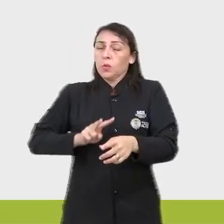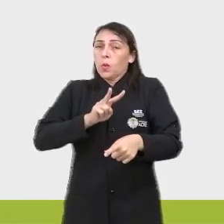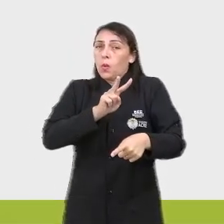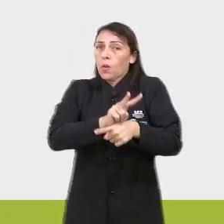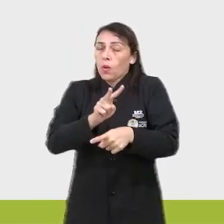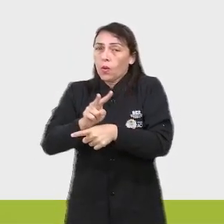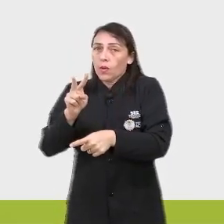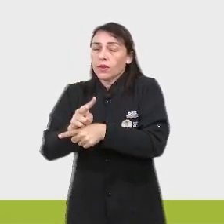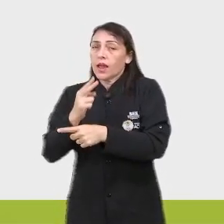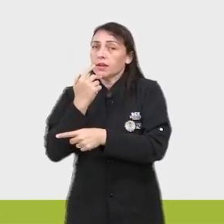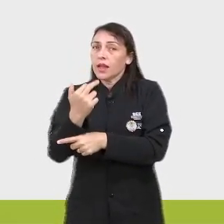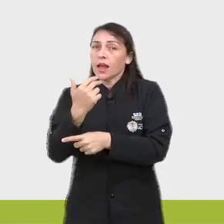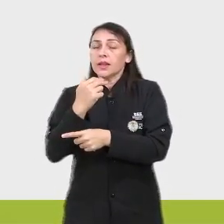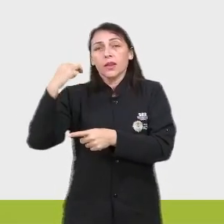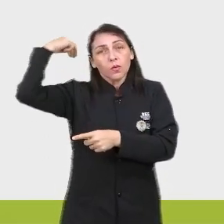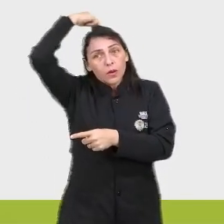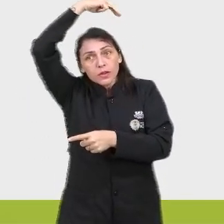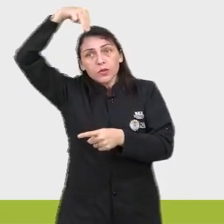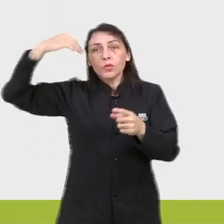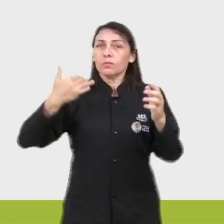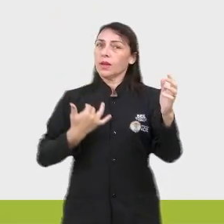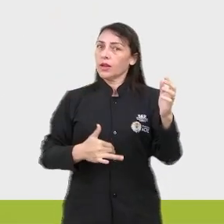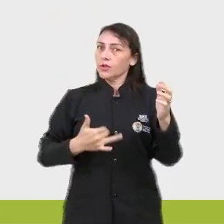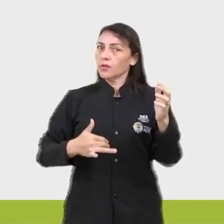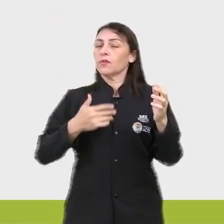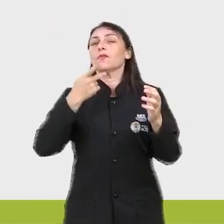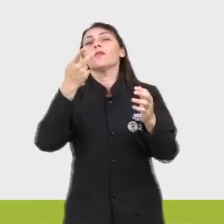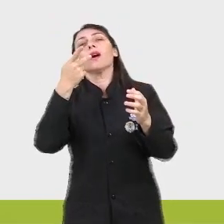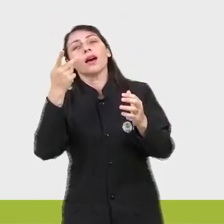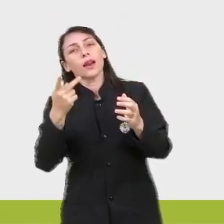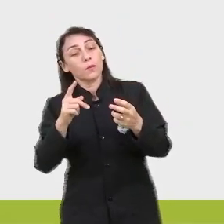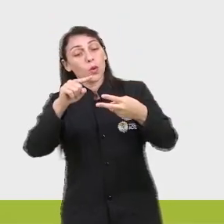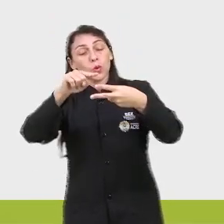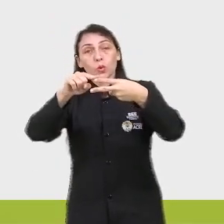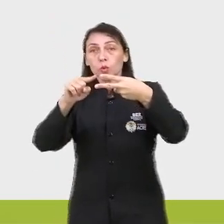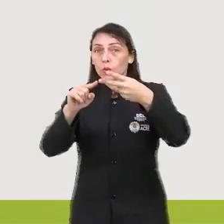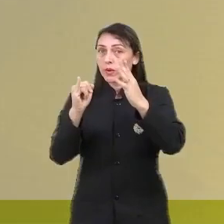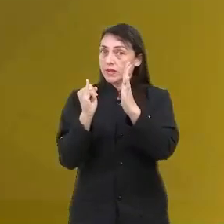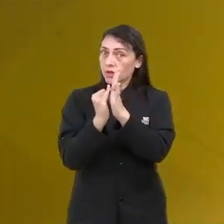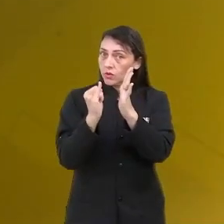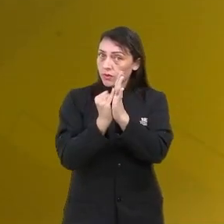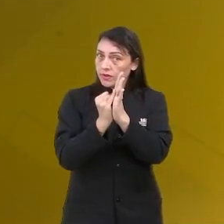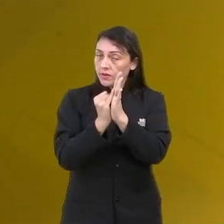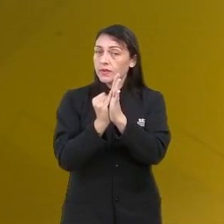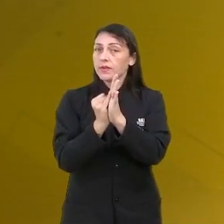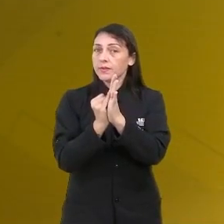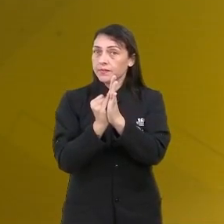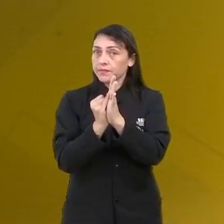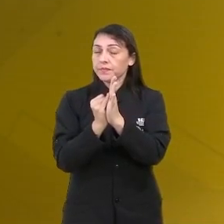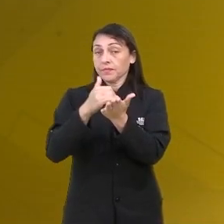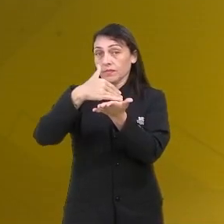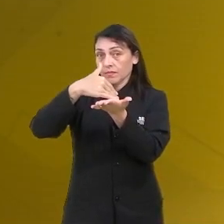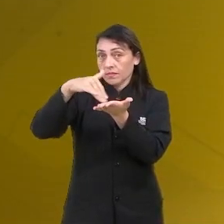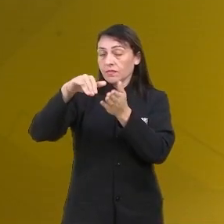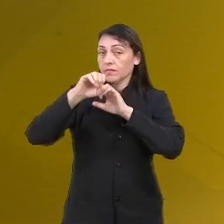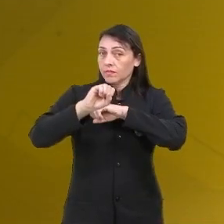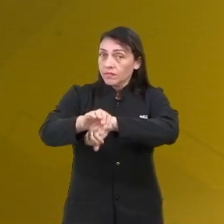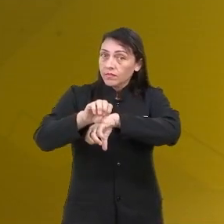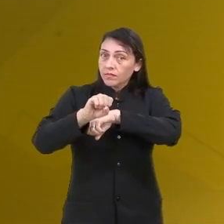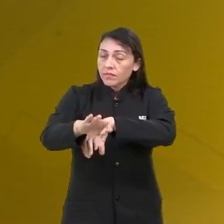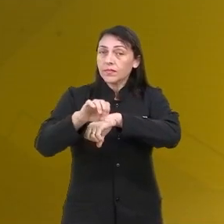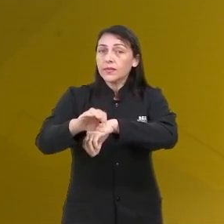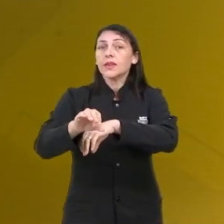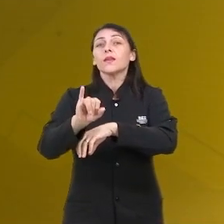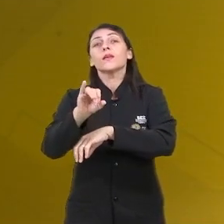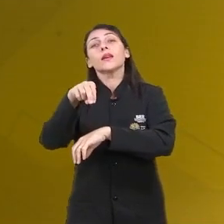conservação das línguas no México. Falamos aí sobre duas instituições, né? A Secretaria de Educação e